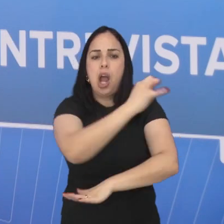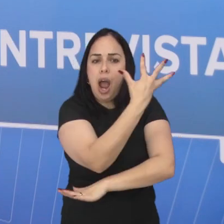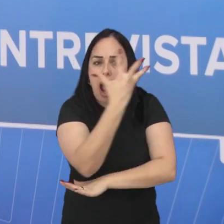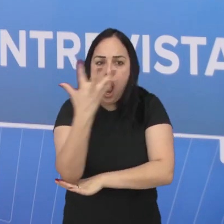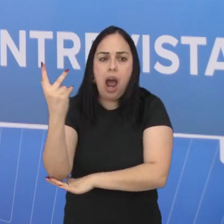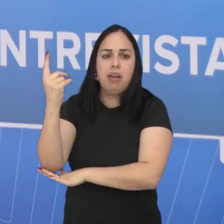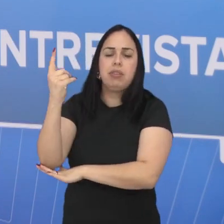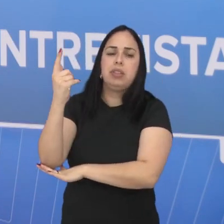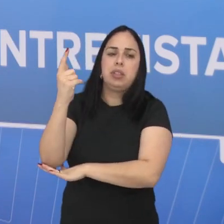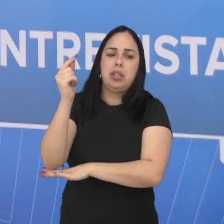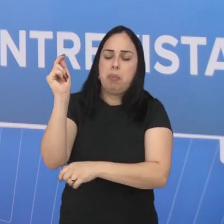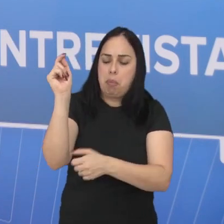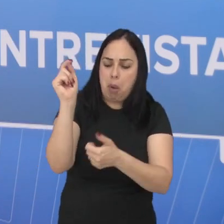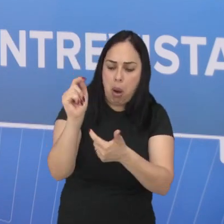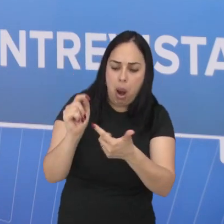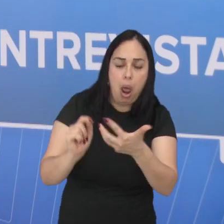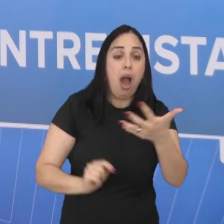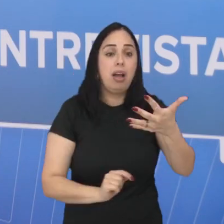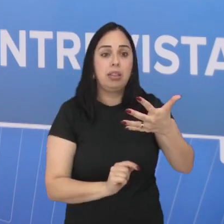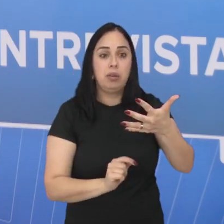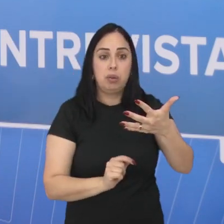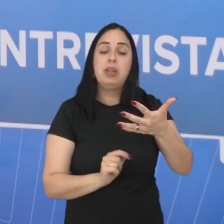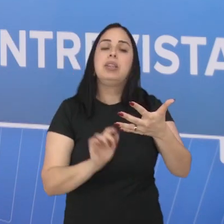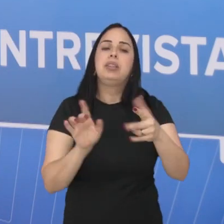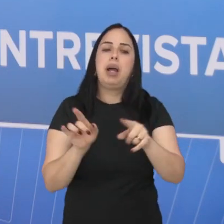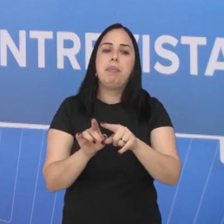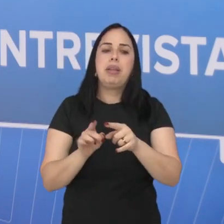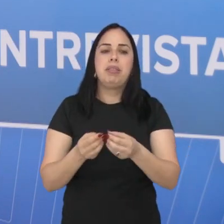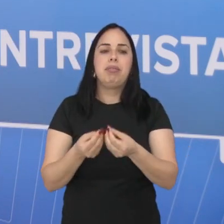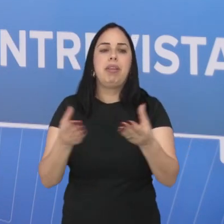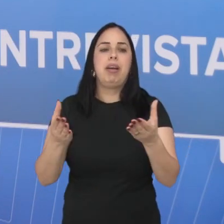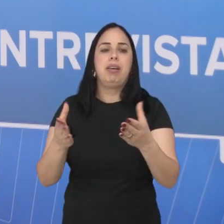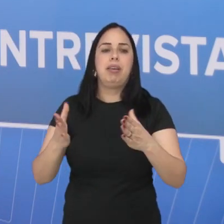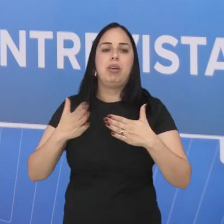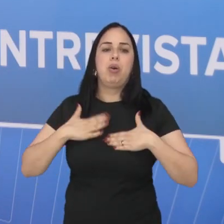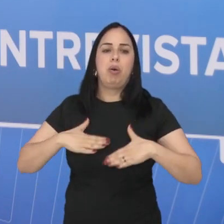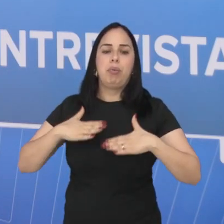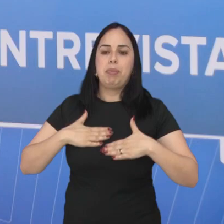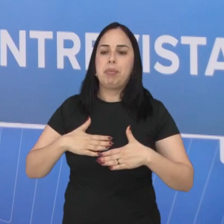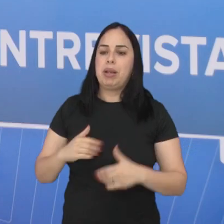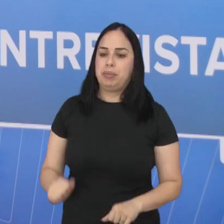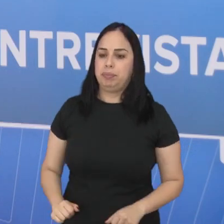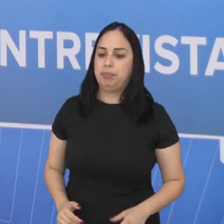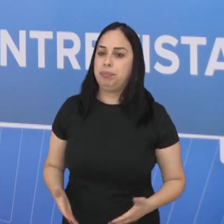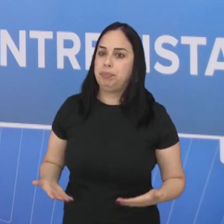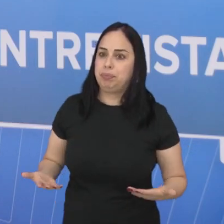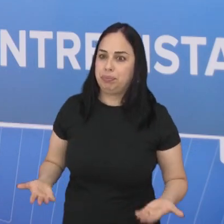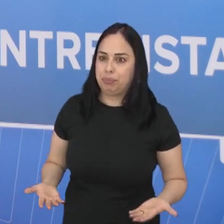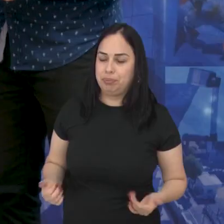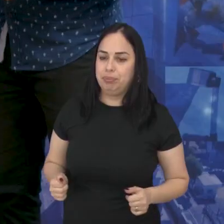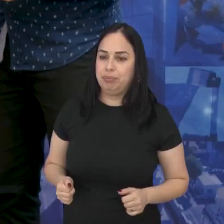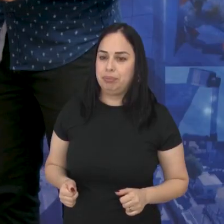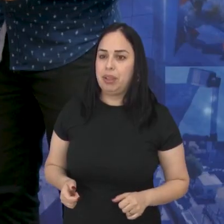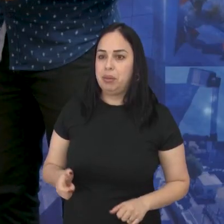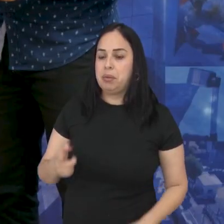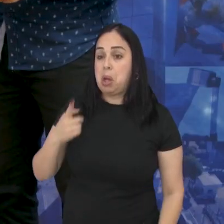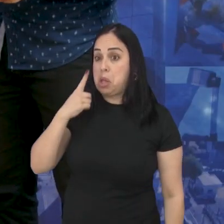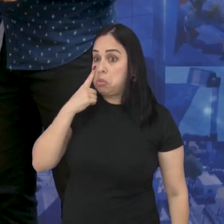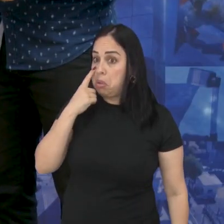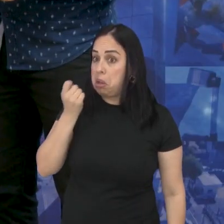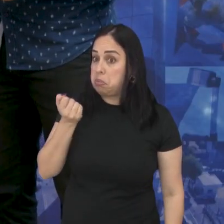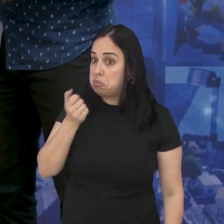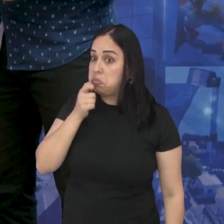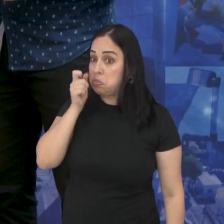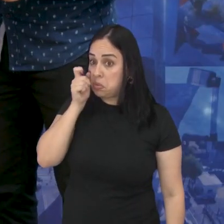a comunidade e preservar a biodiversidade e, consequentemente, manter o bem-estar da população. Legal. Então, e